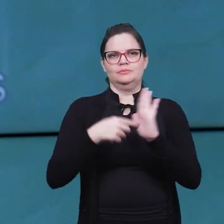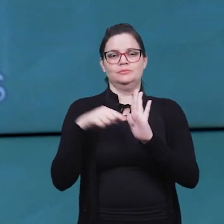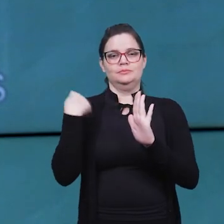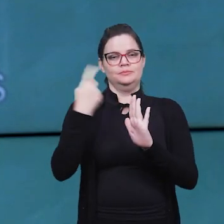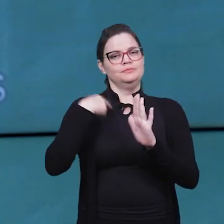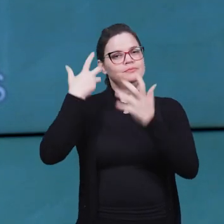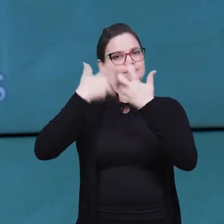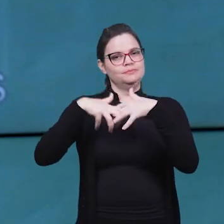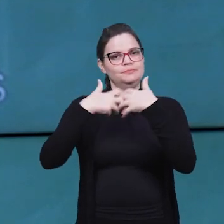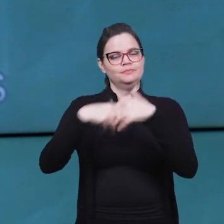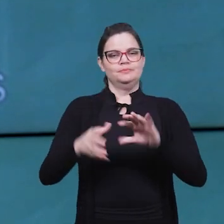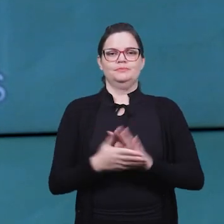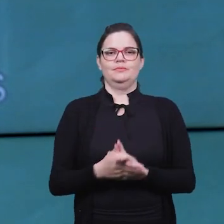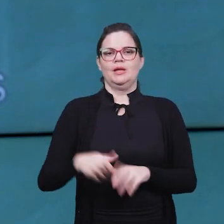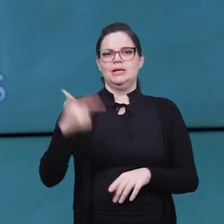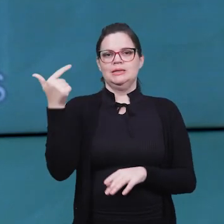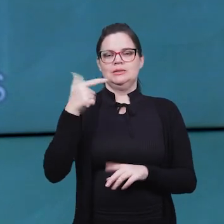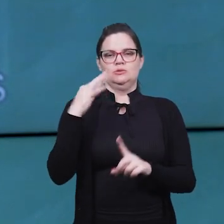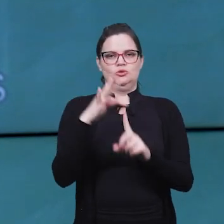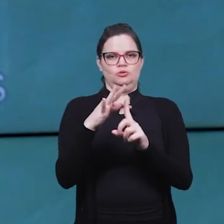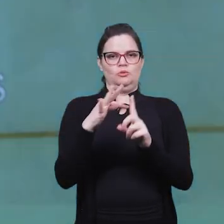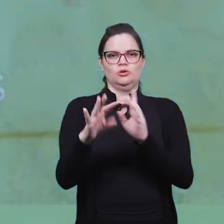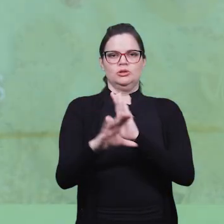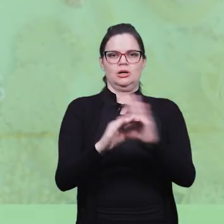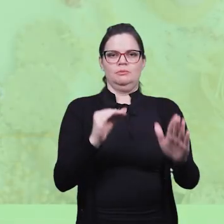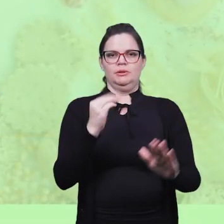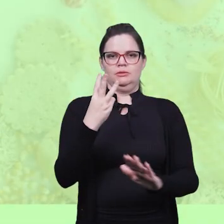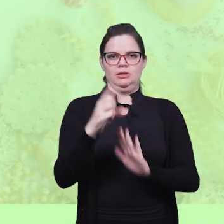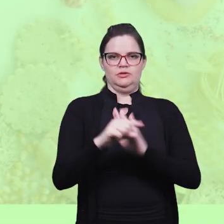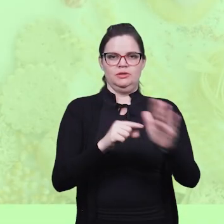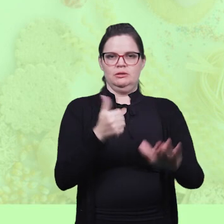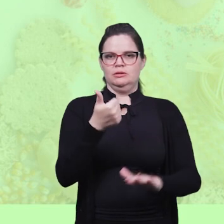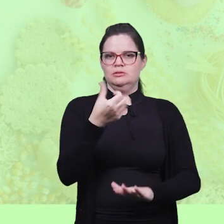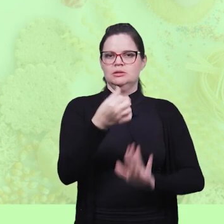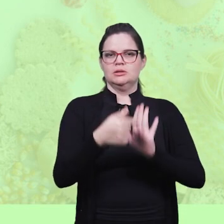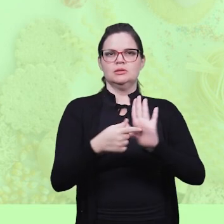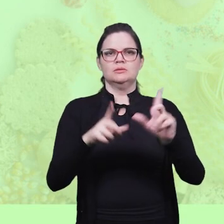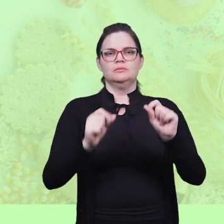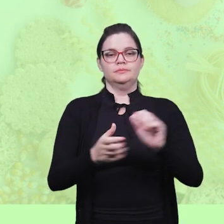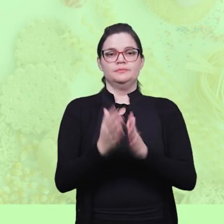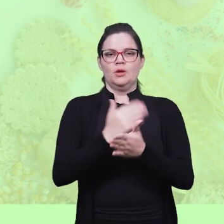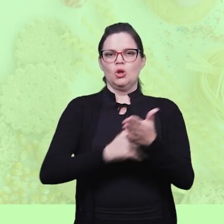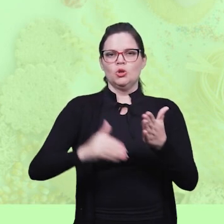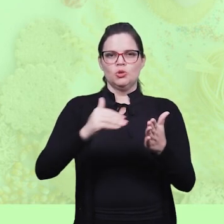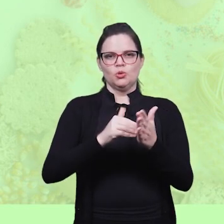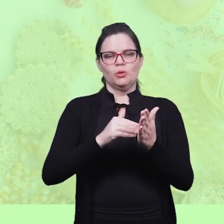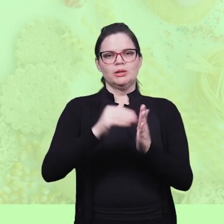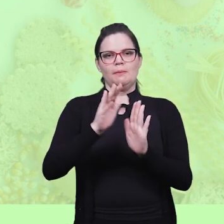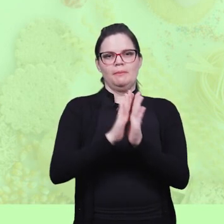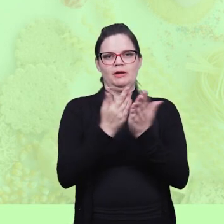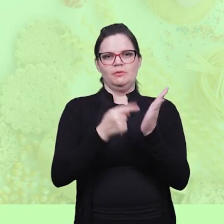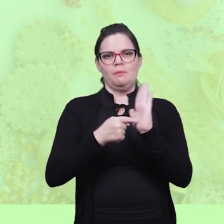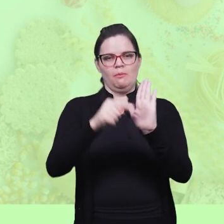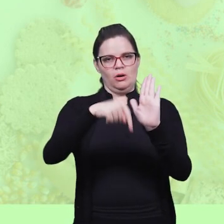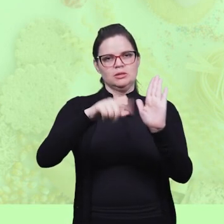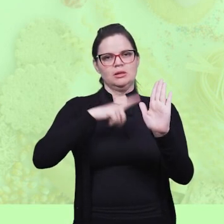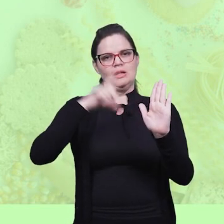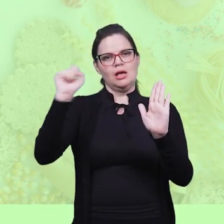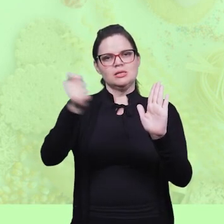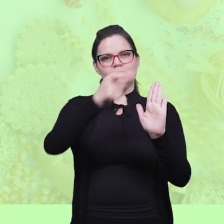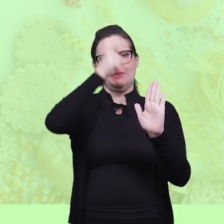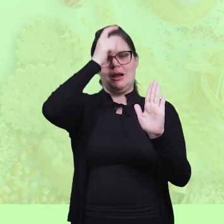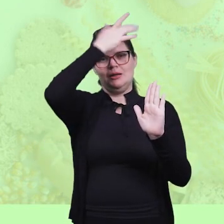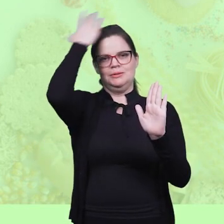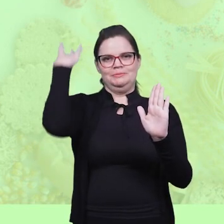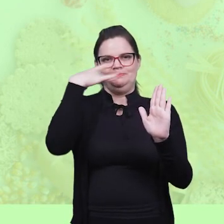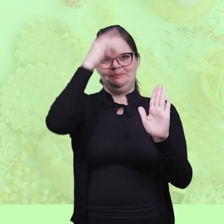reflexão, que está lá em 2 Timóteo 3,16, que nos diz: toda a Escritura é divinamente inspirada